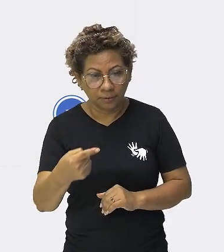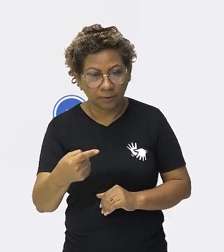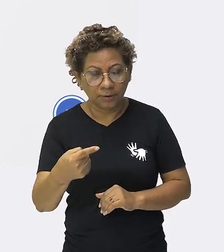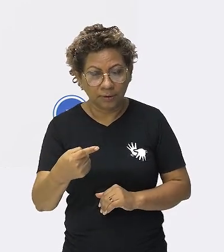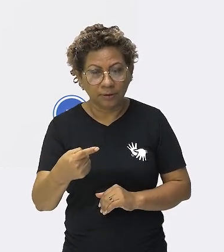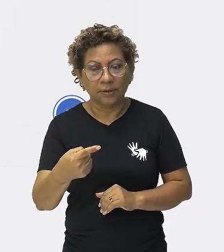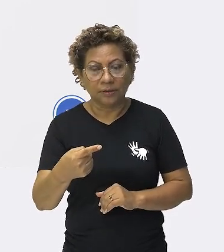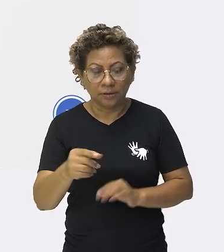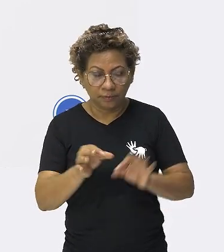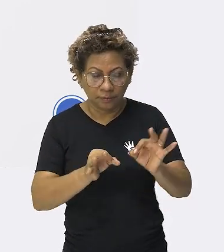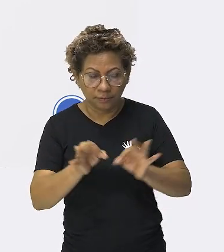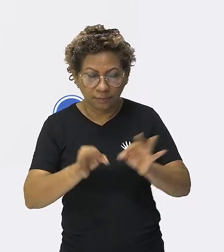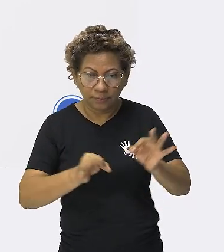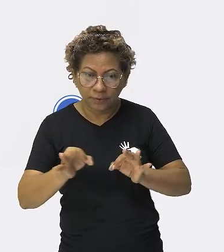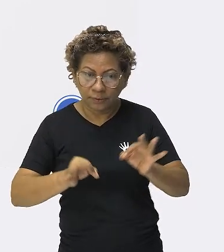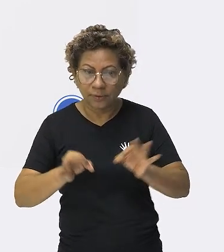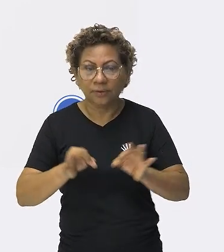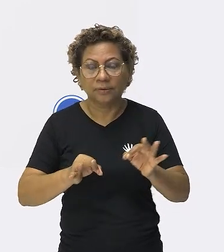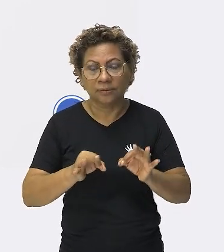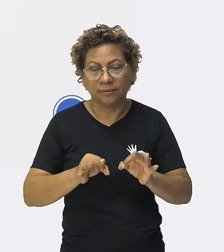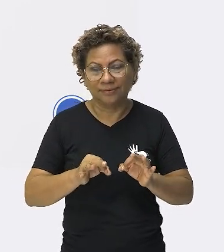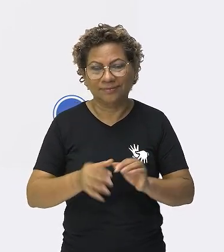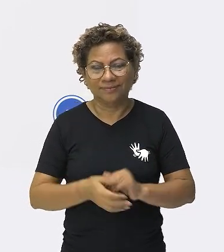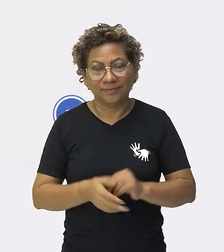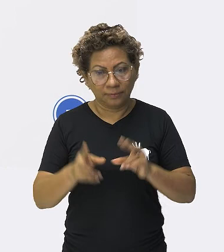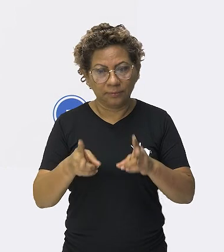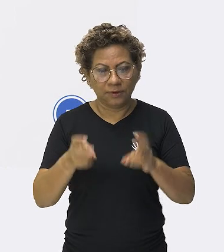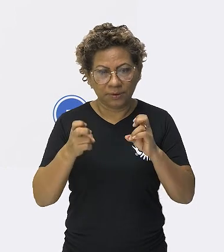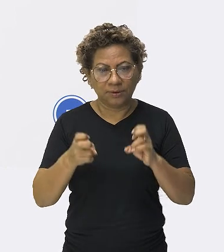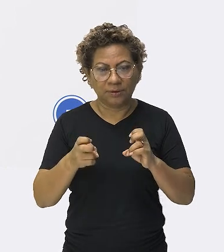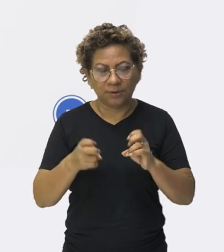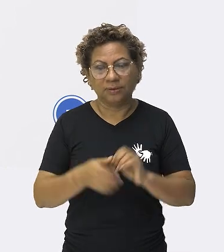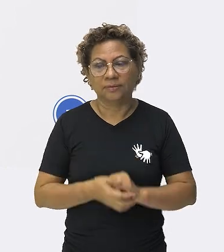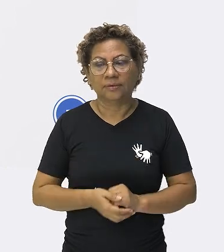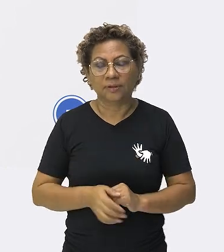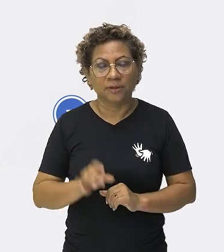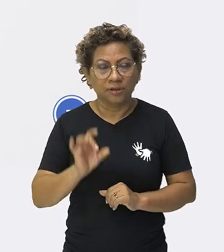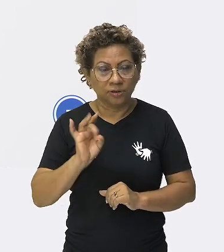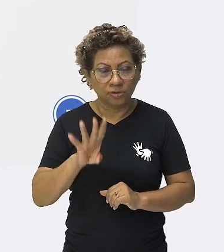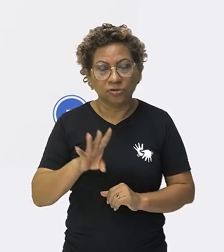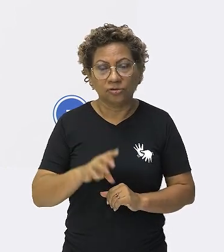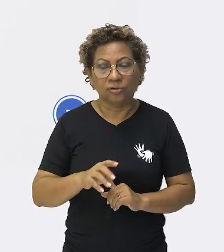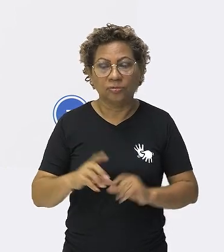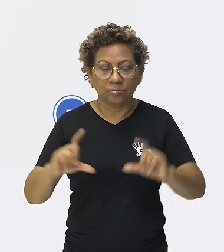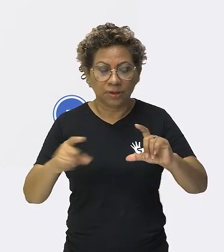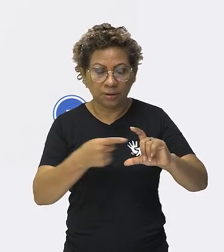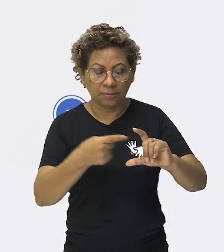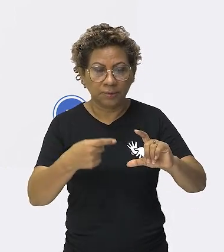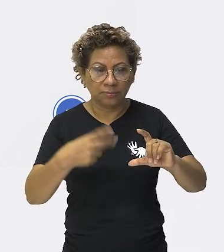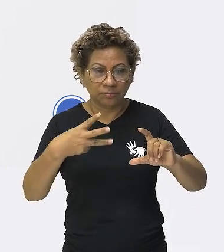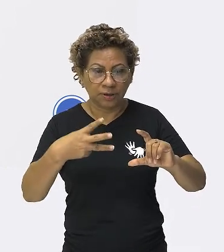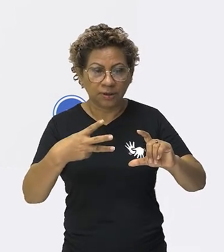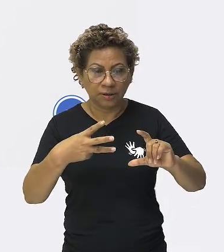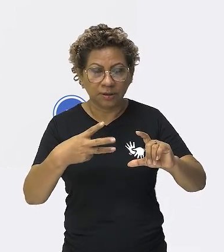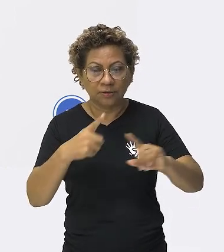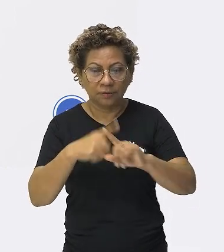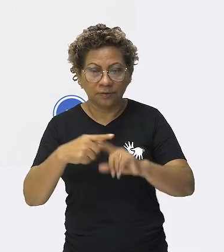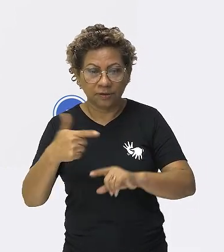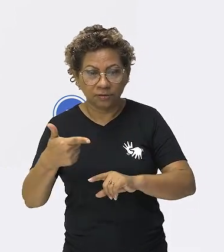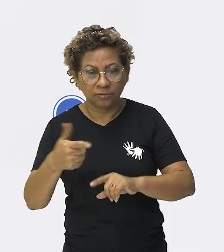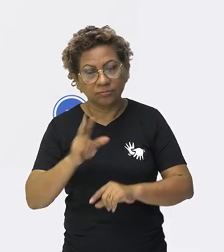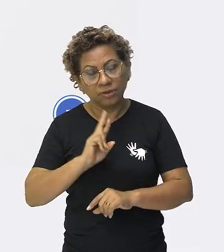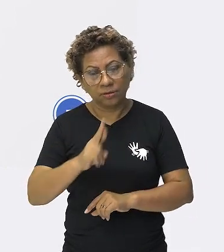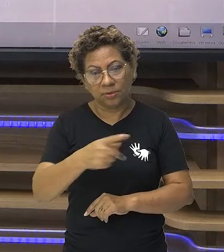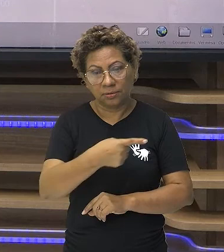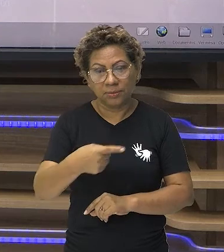segundo membro, ele ficou negativo, e aí foi só multiplicar menos 3 vezes 2, x igual a menos 6.